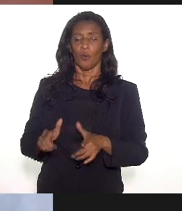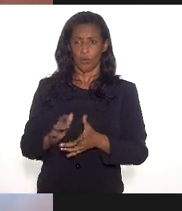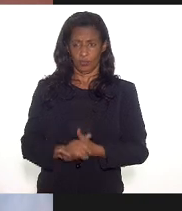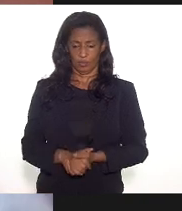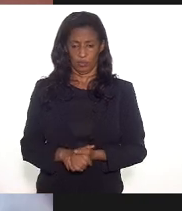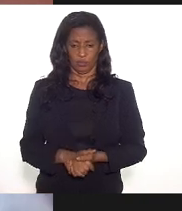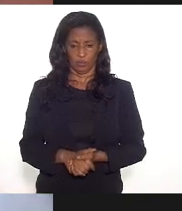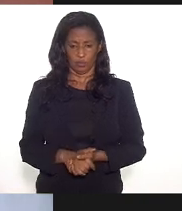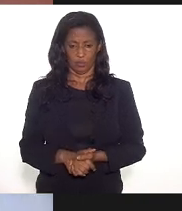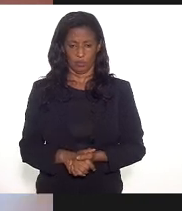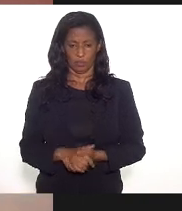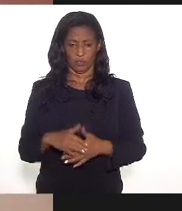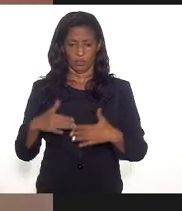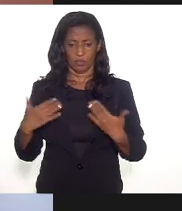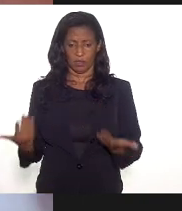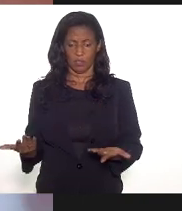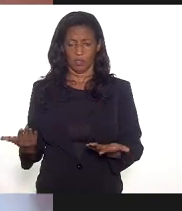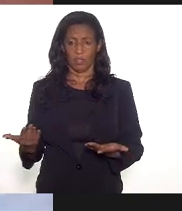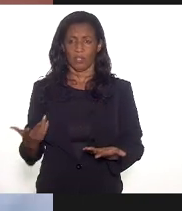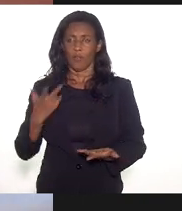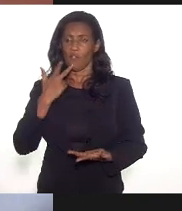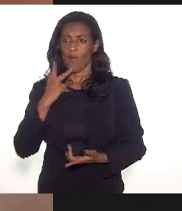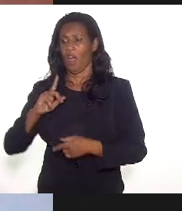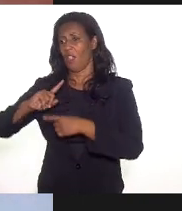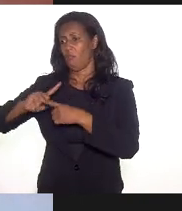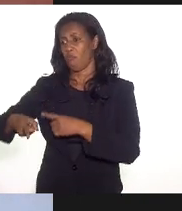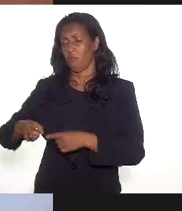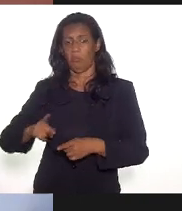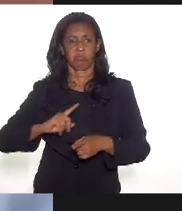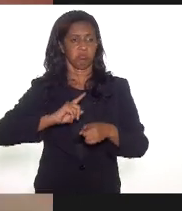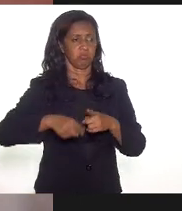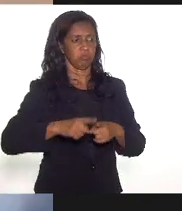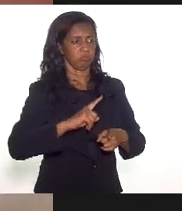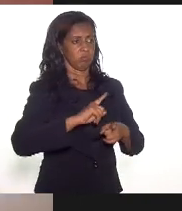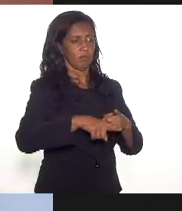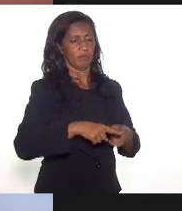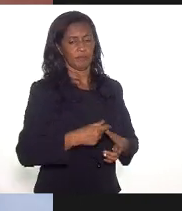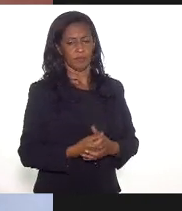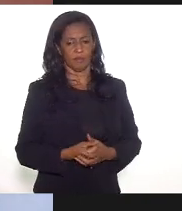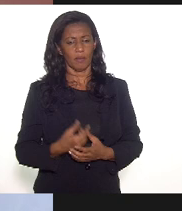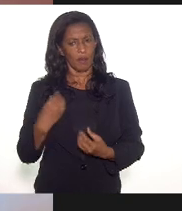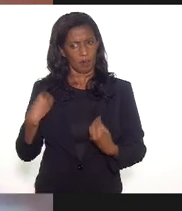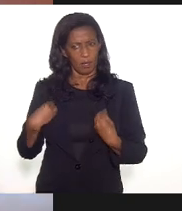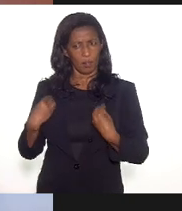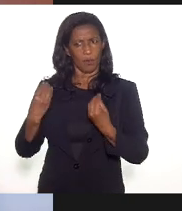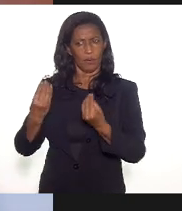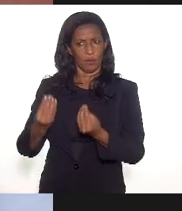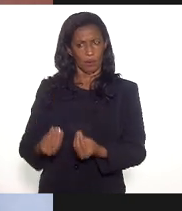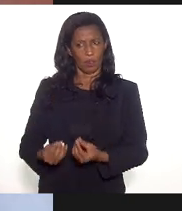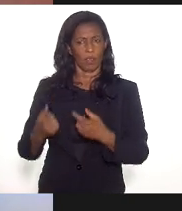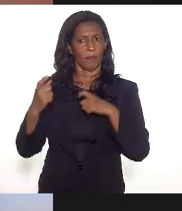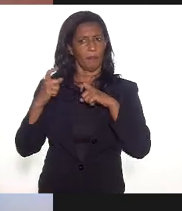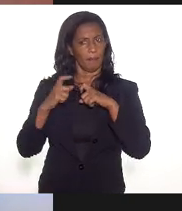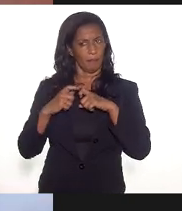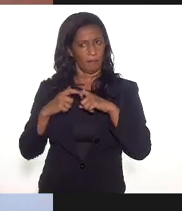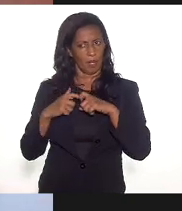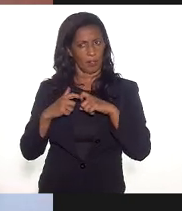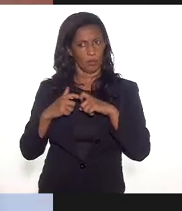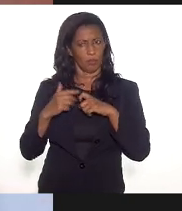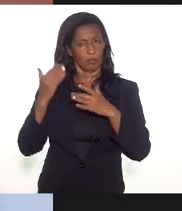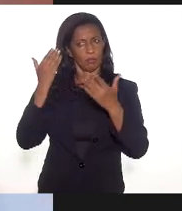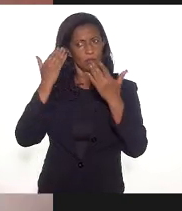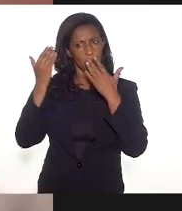Então, apresenta que não pode por isso, que não pode por aquilo, mas eu vou trazer médicos,